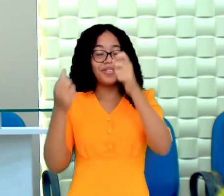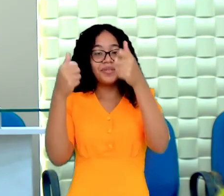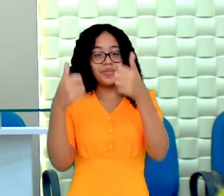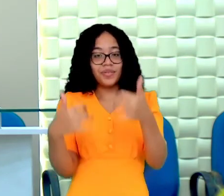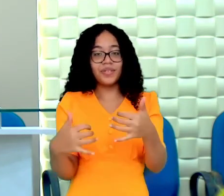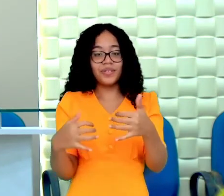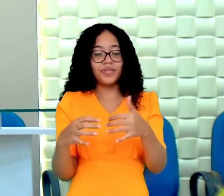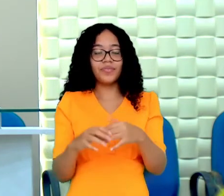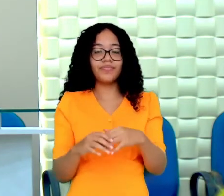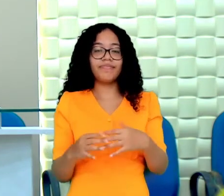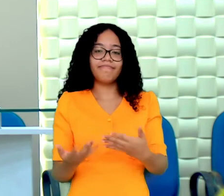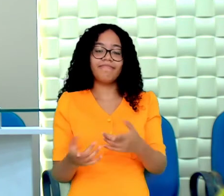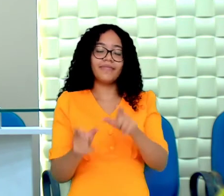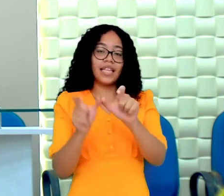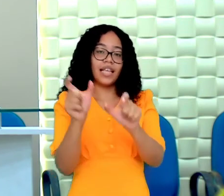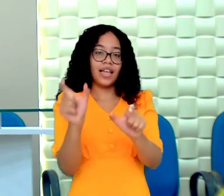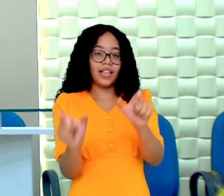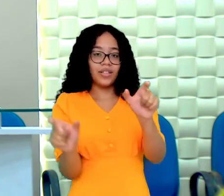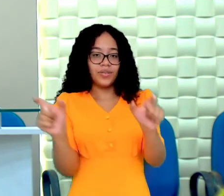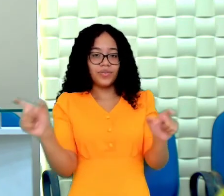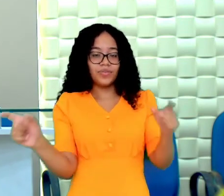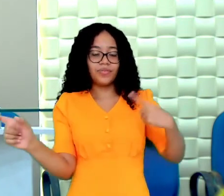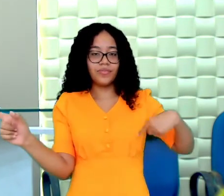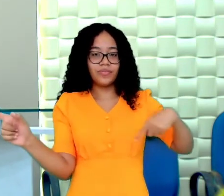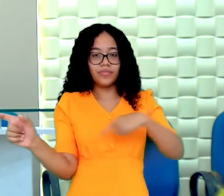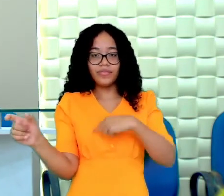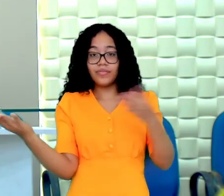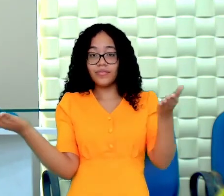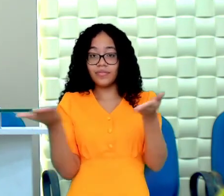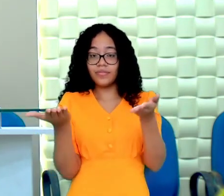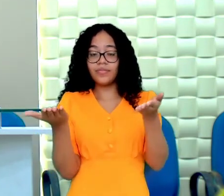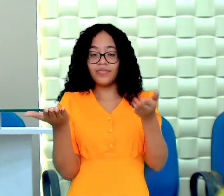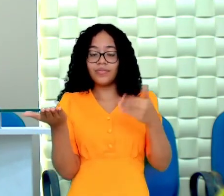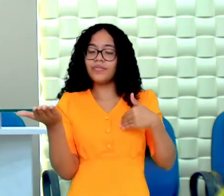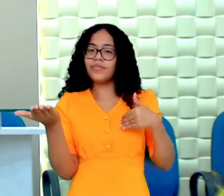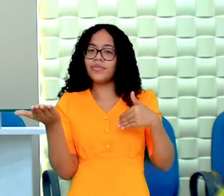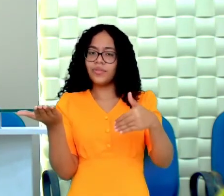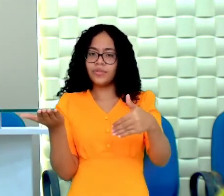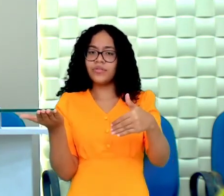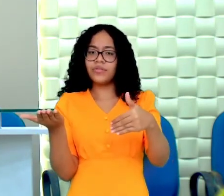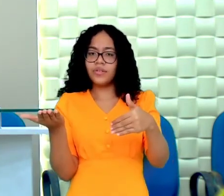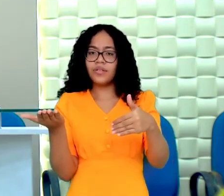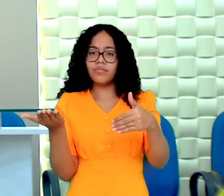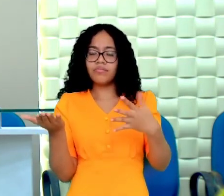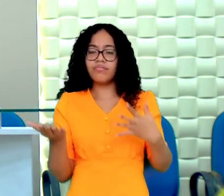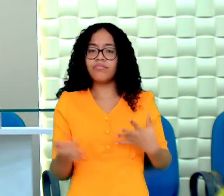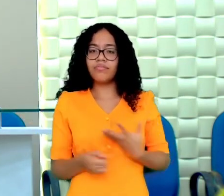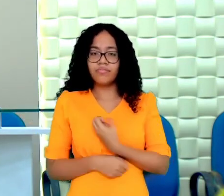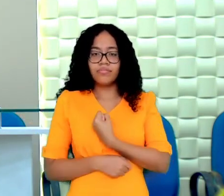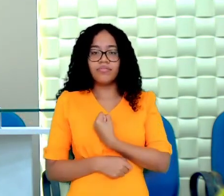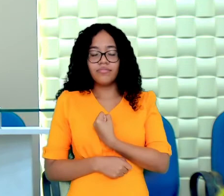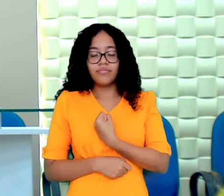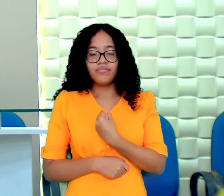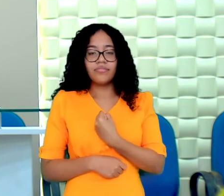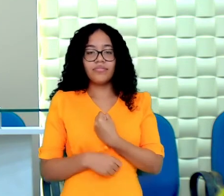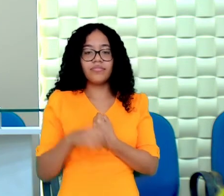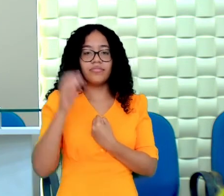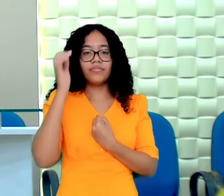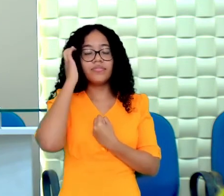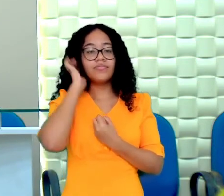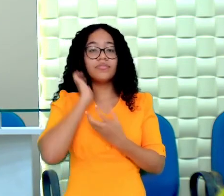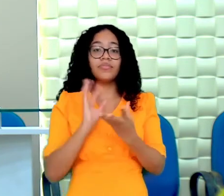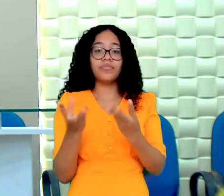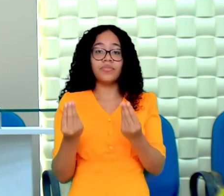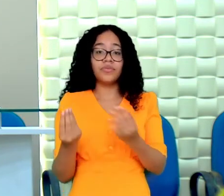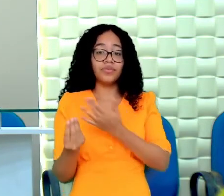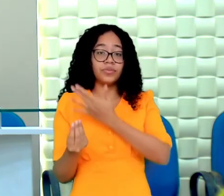Cabe a cada um de nós agora prosseguir na salvação. Muitos irmãos